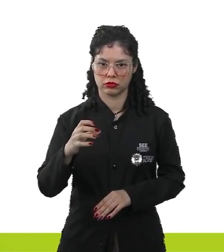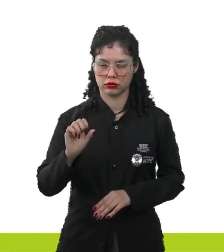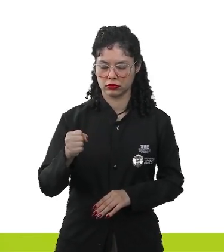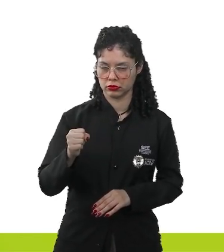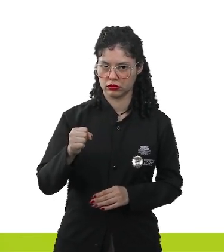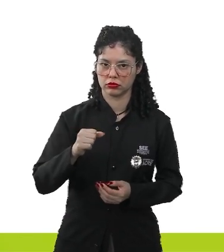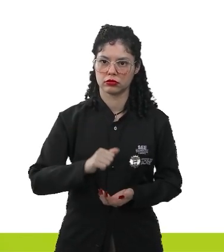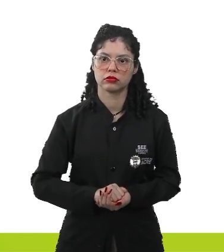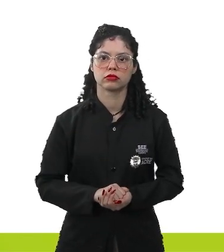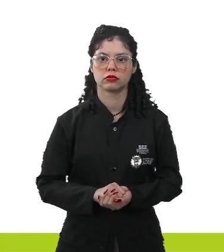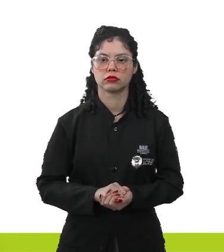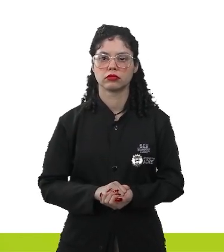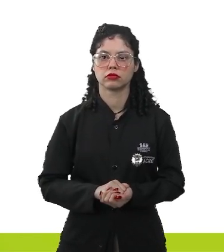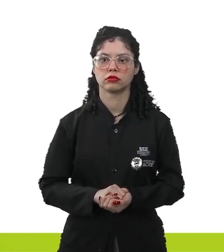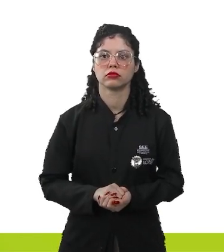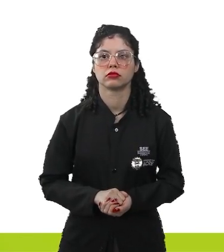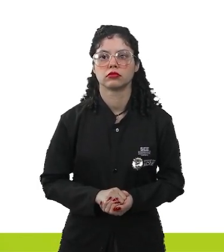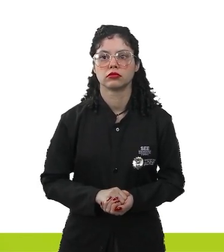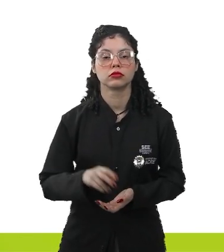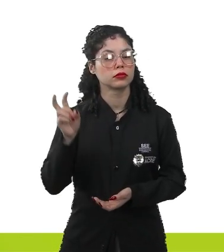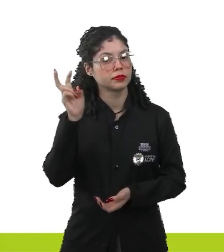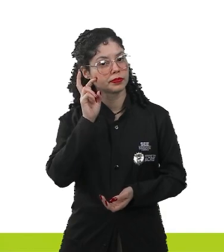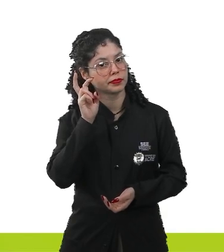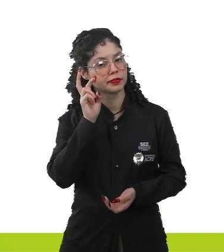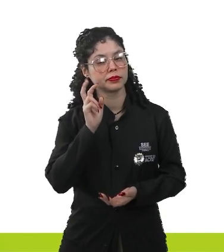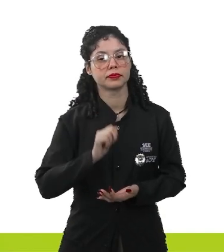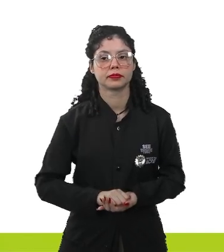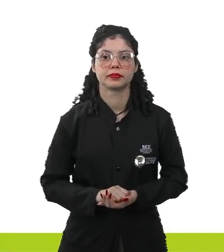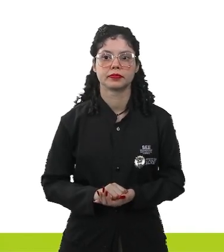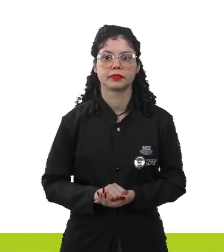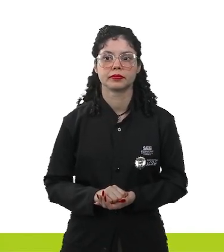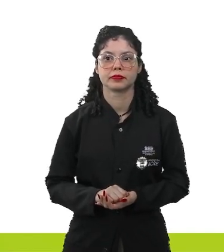1.748. Na quinta-feira,